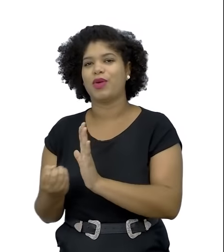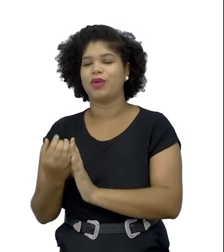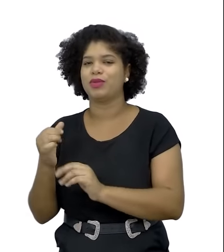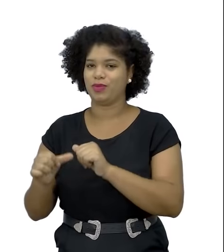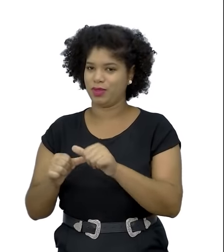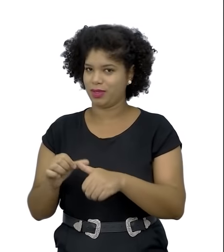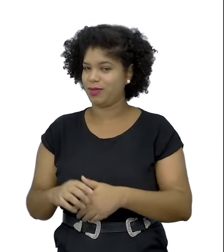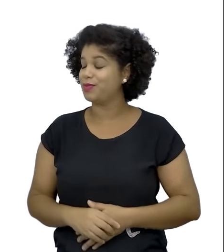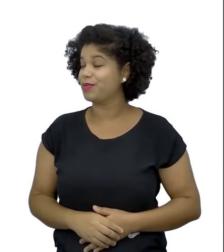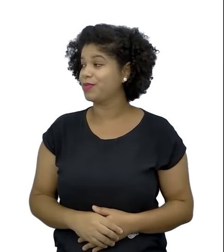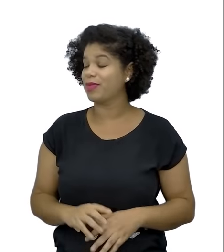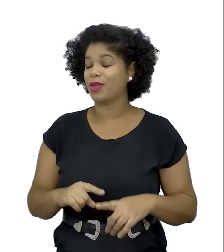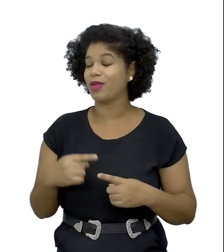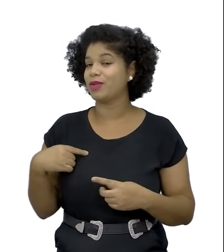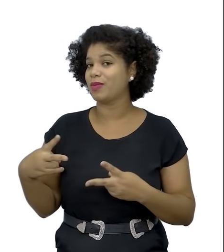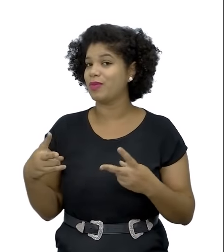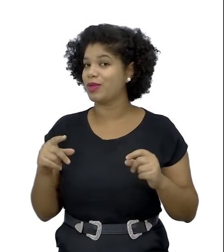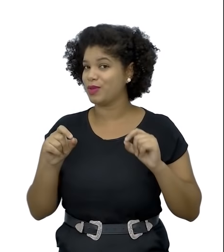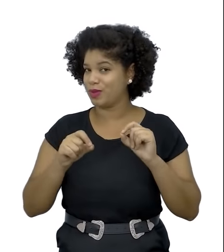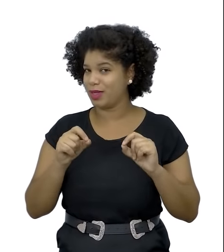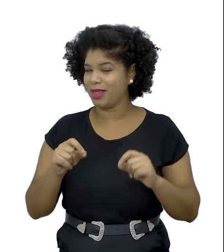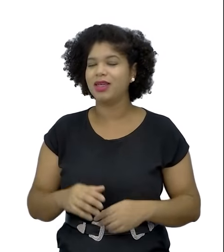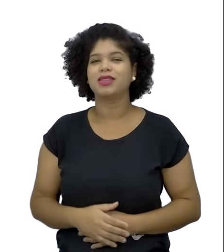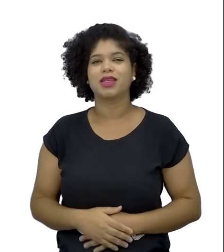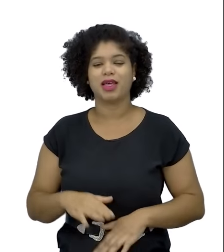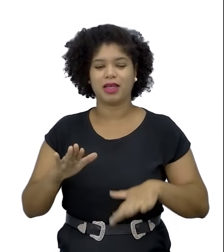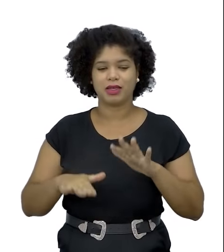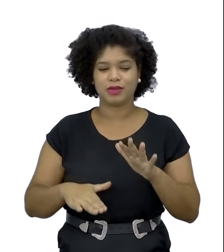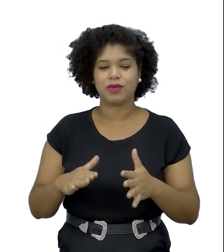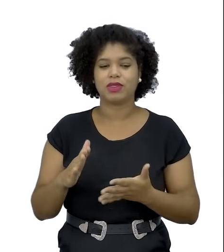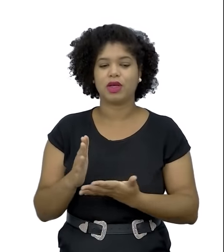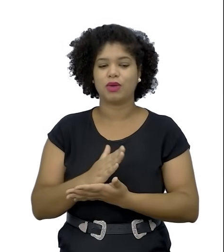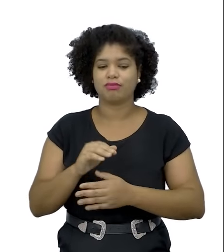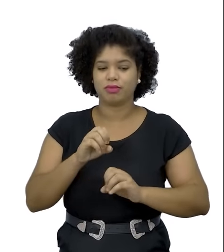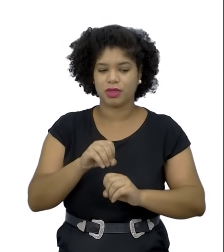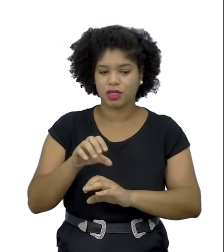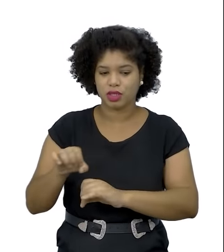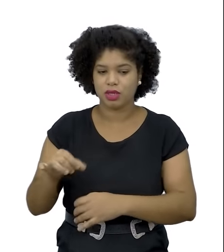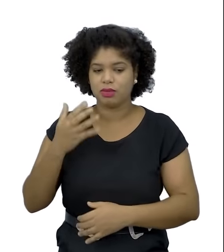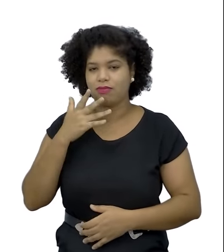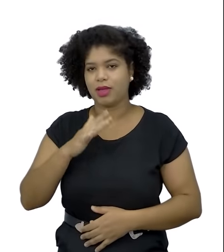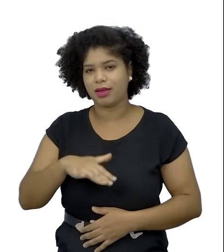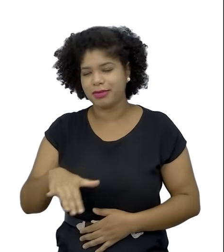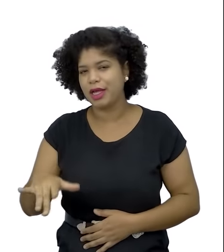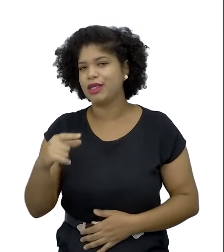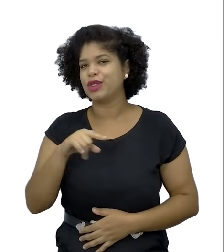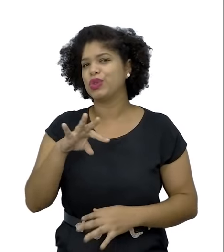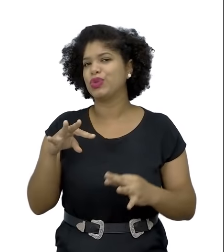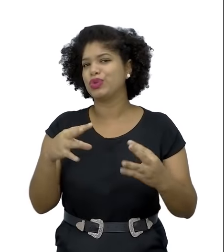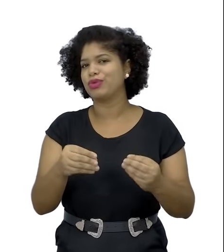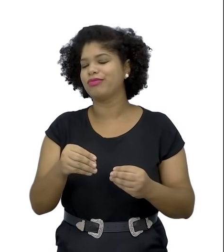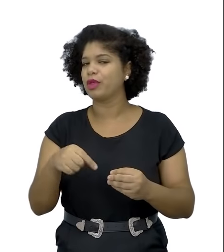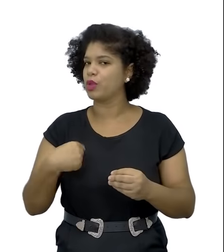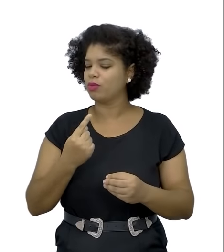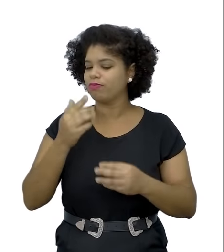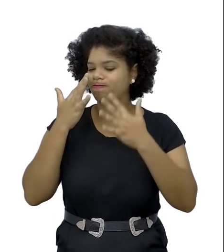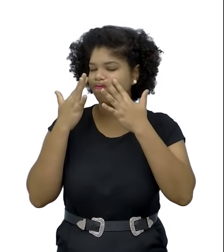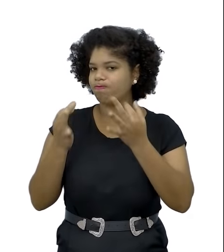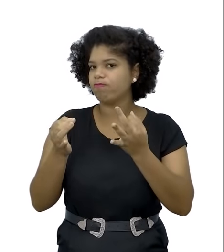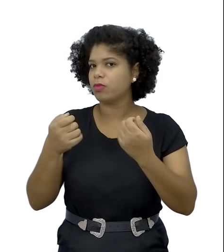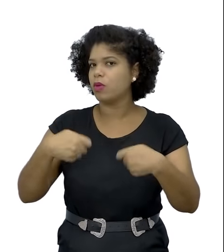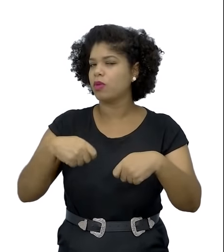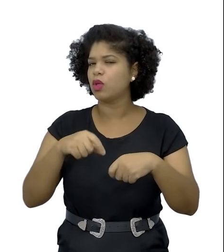perigo que a gente observa em alguns comandos, em algumas intervenções, e que precisa cuidar. Qual